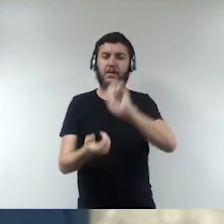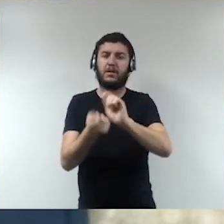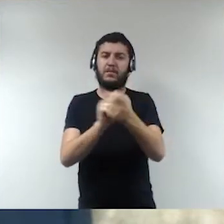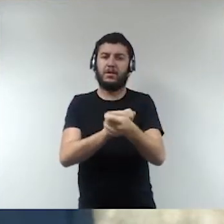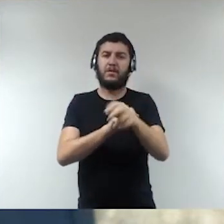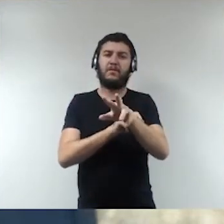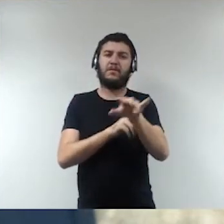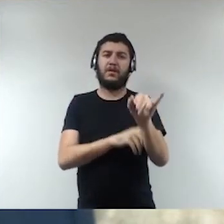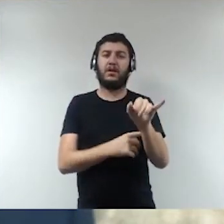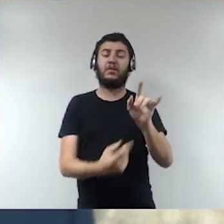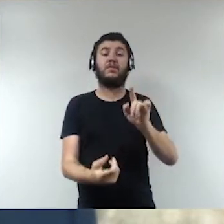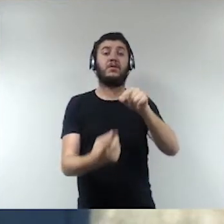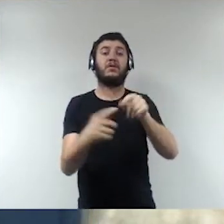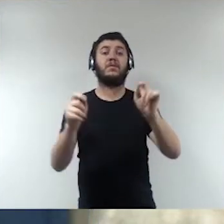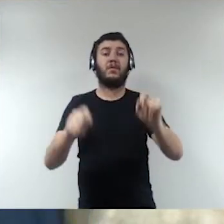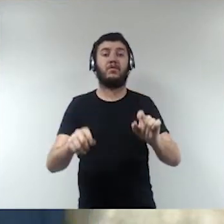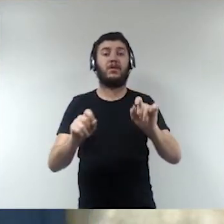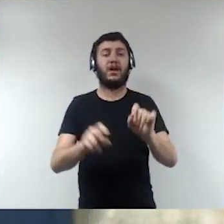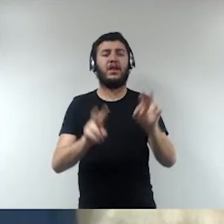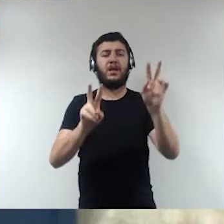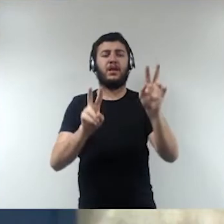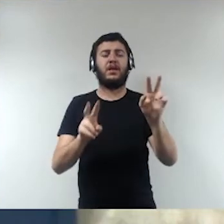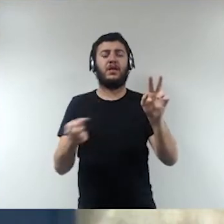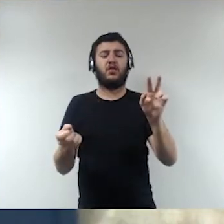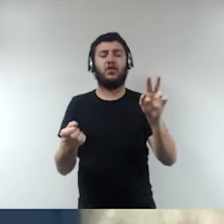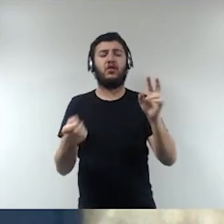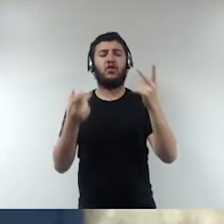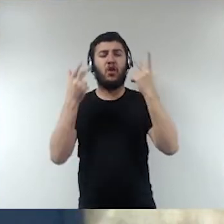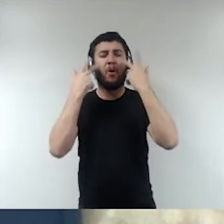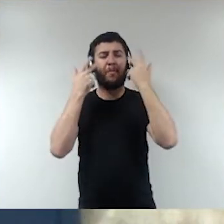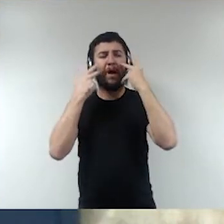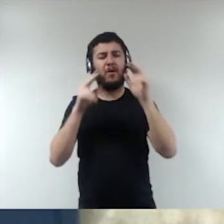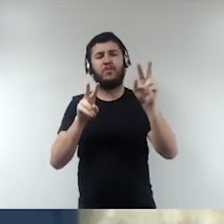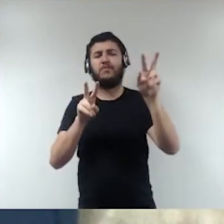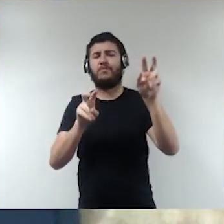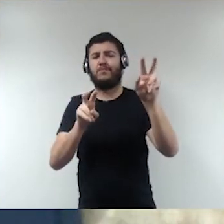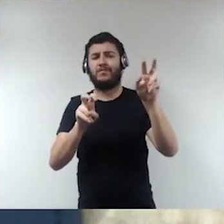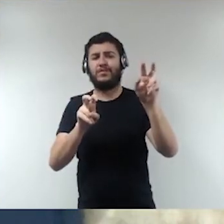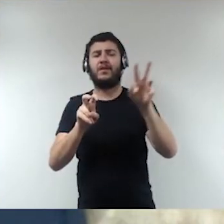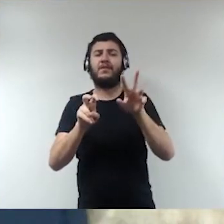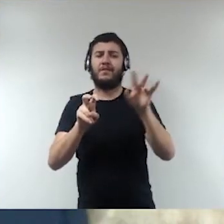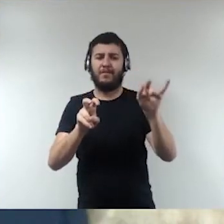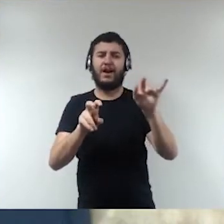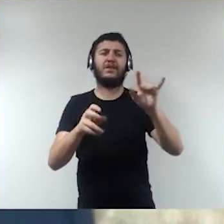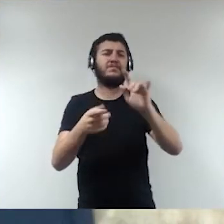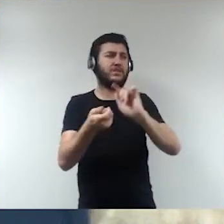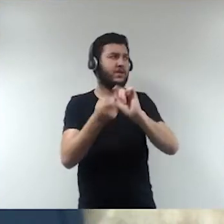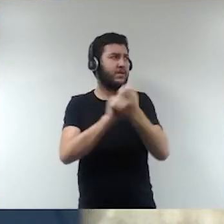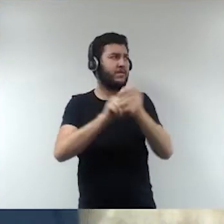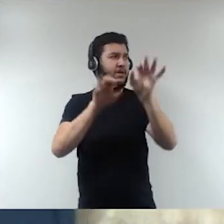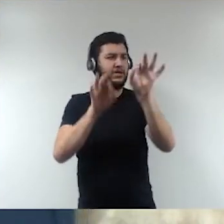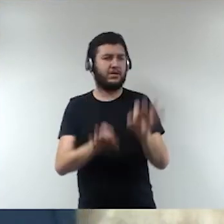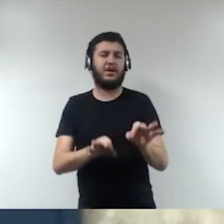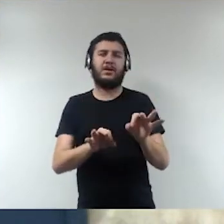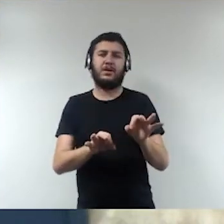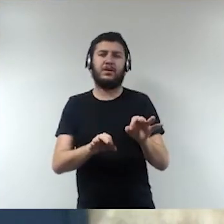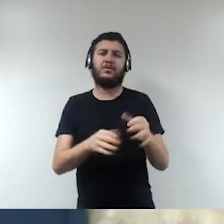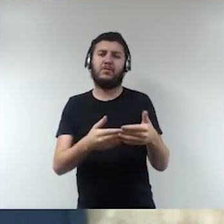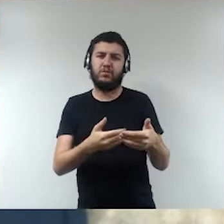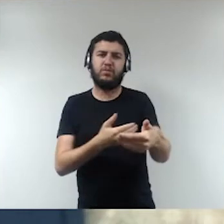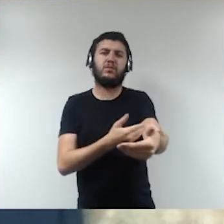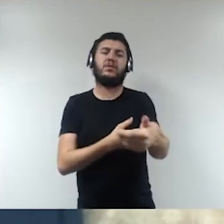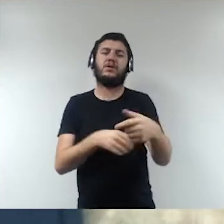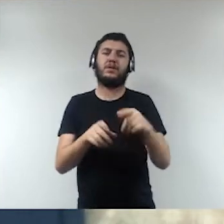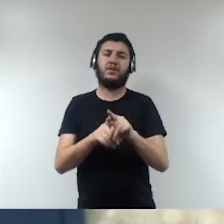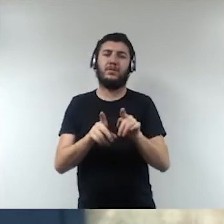esse novo normal vire realmente o normal. Eu acho que essa fase de transição realmente é muito, muito importante. Outra coisa que